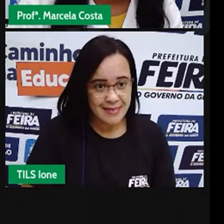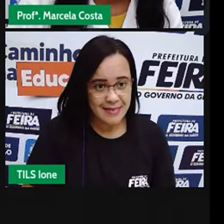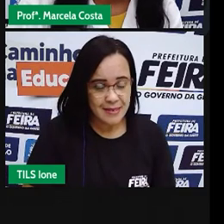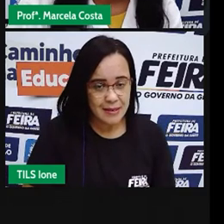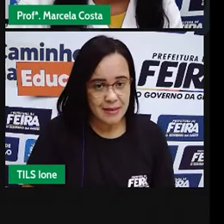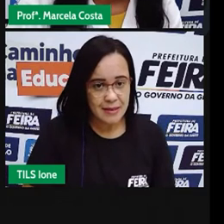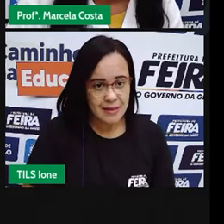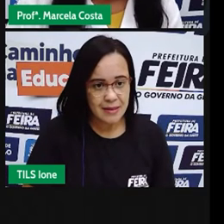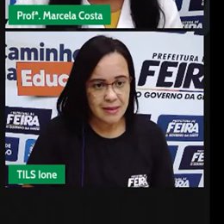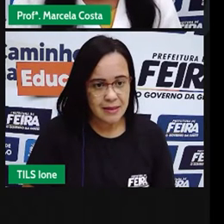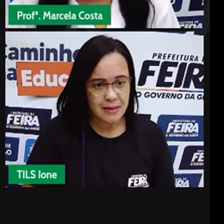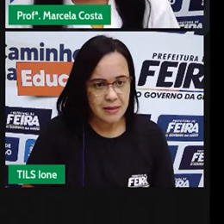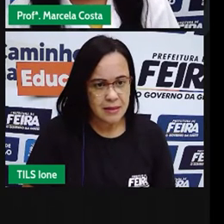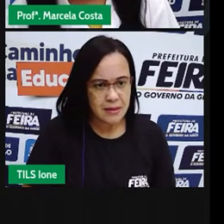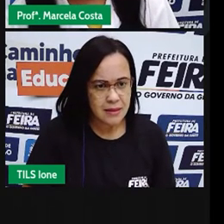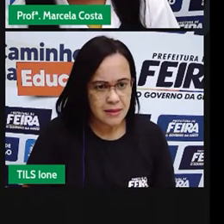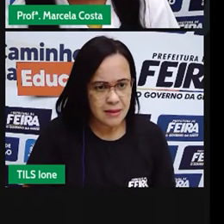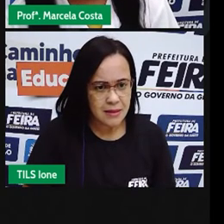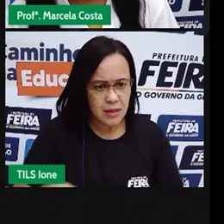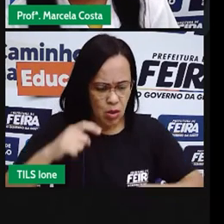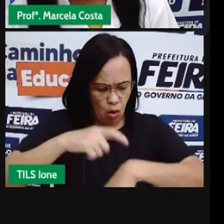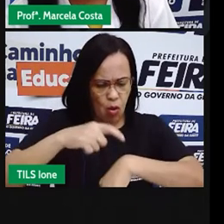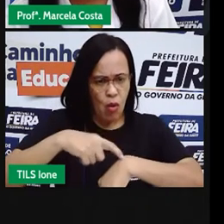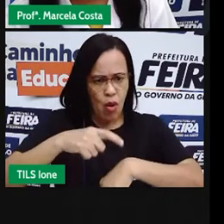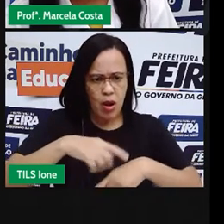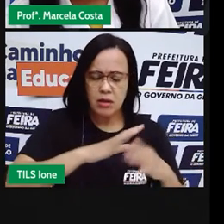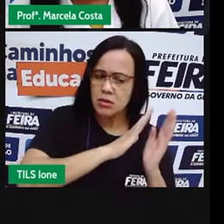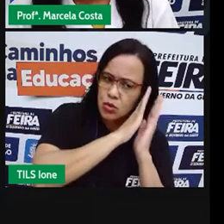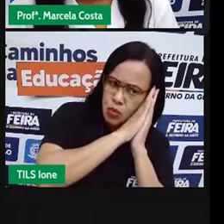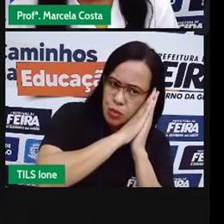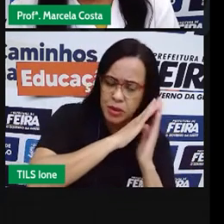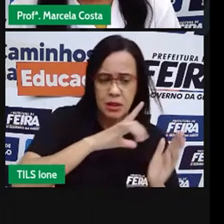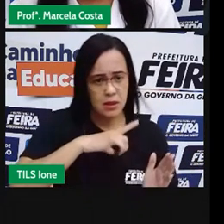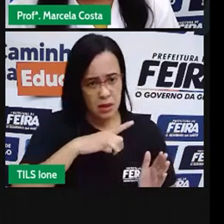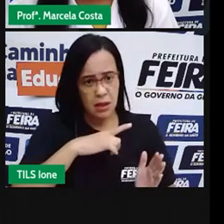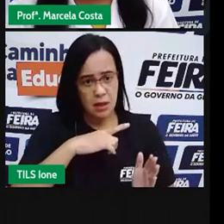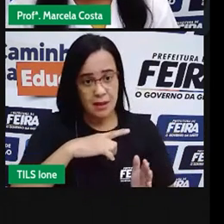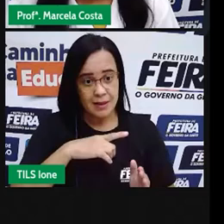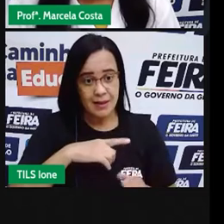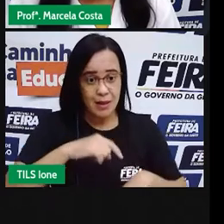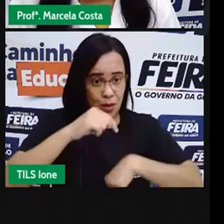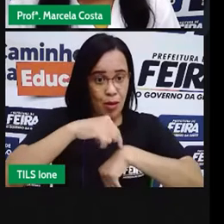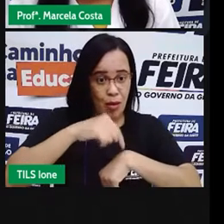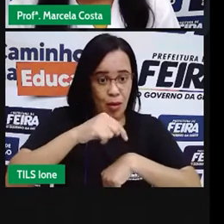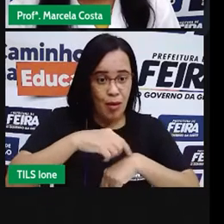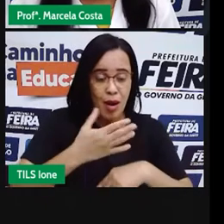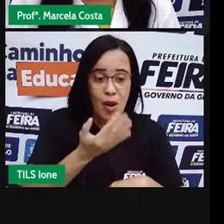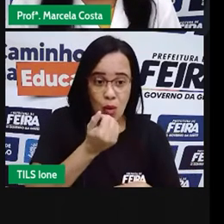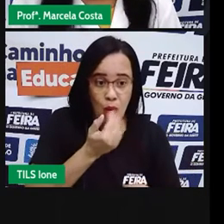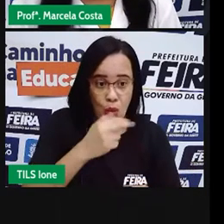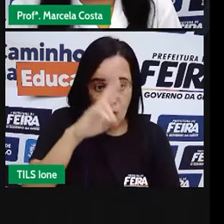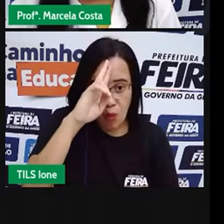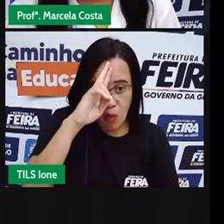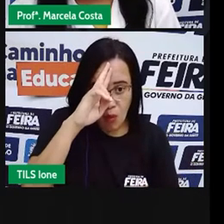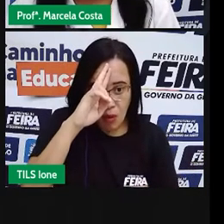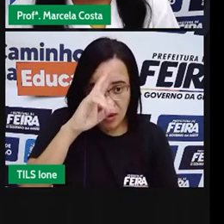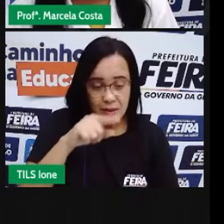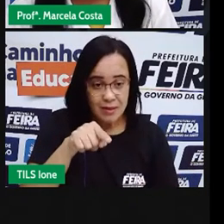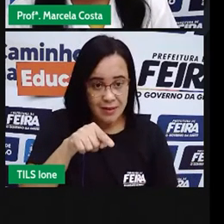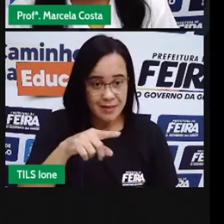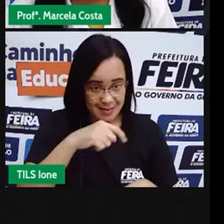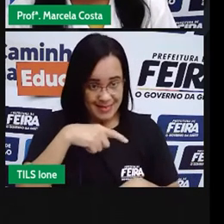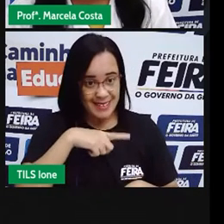dormir entrar para comer e você ajuda paga a